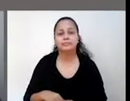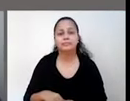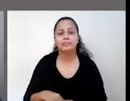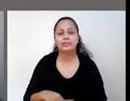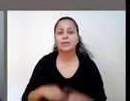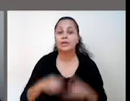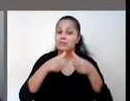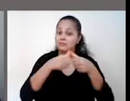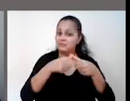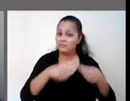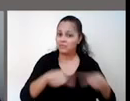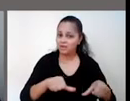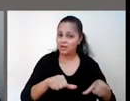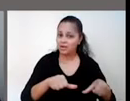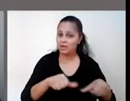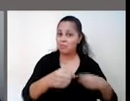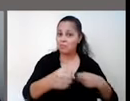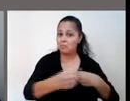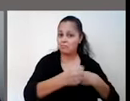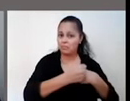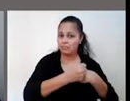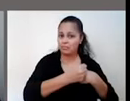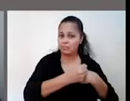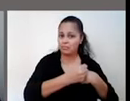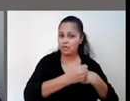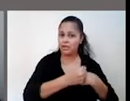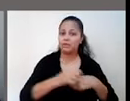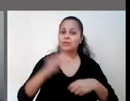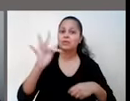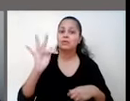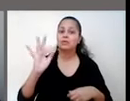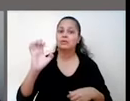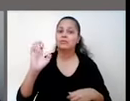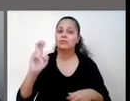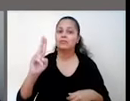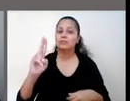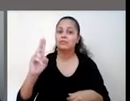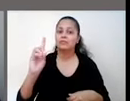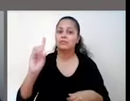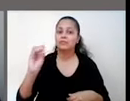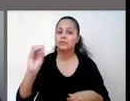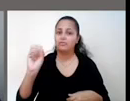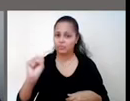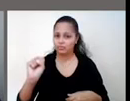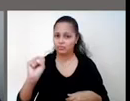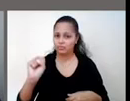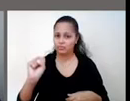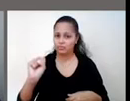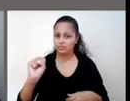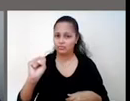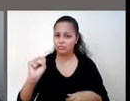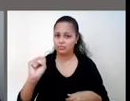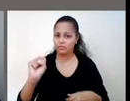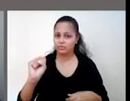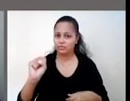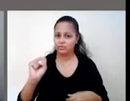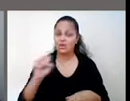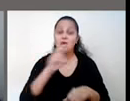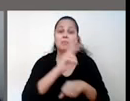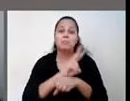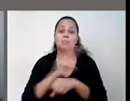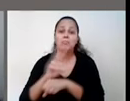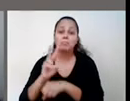se instalando próximo aos feudos, né? A princípio sob tutela, né,